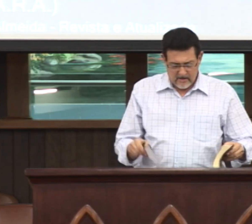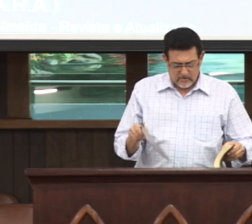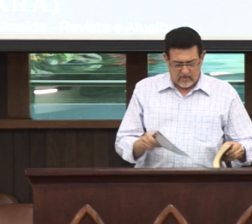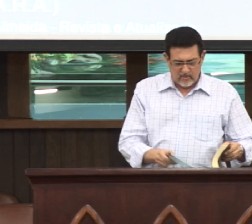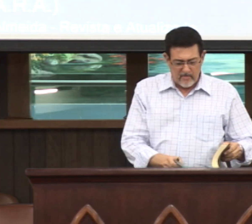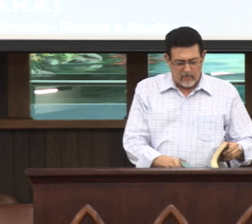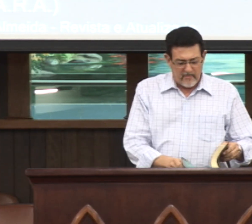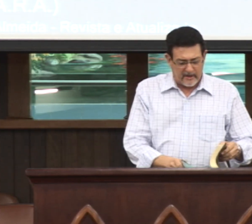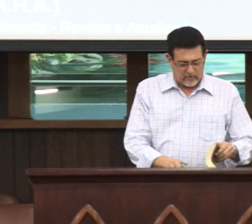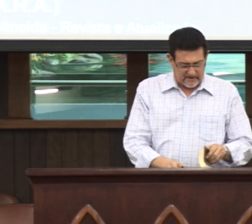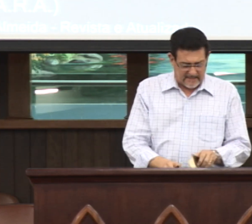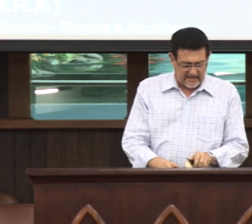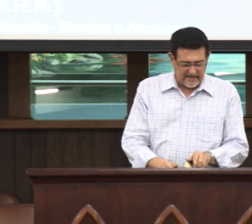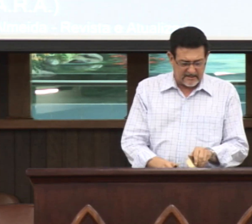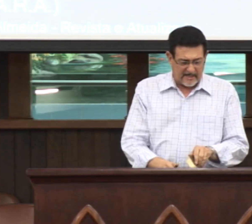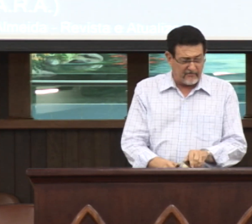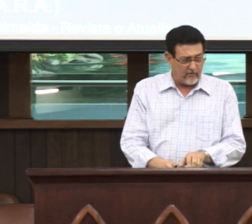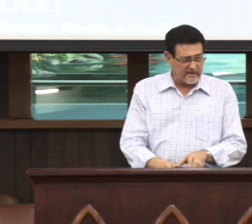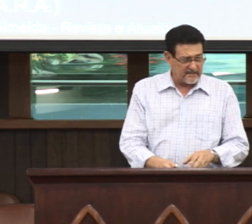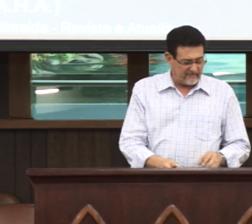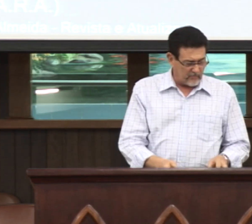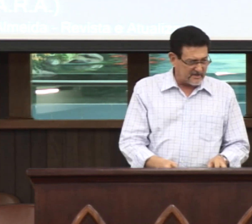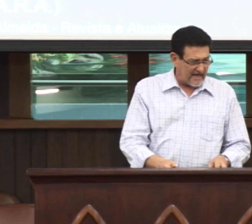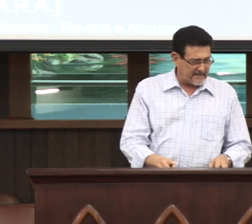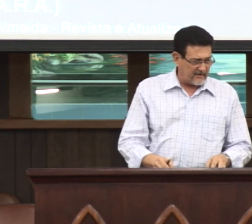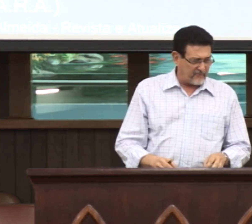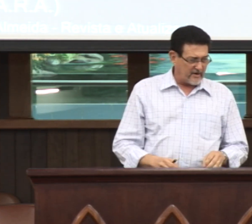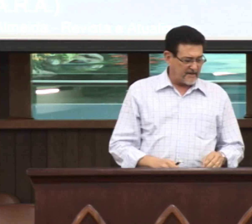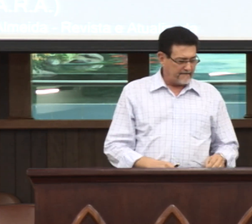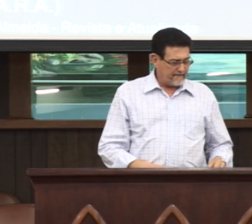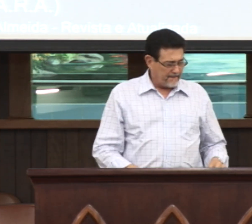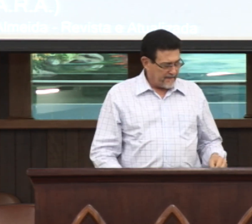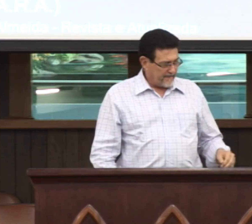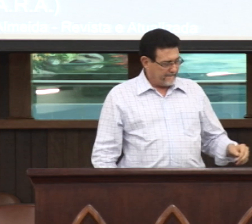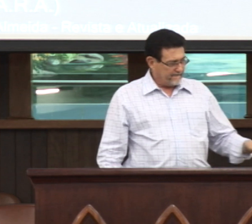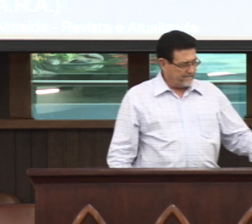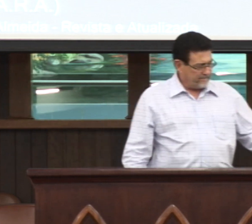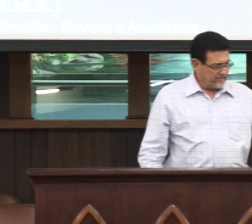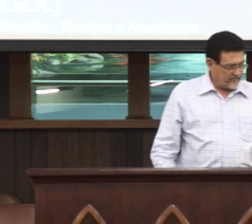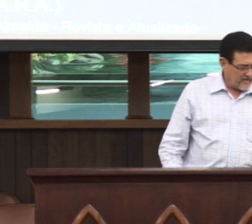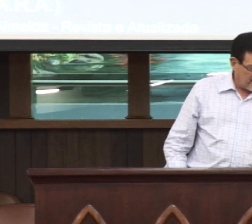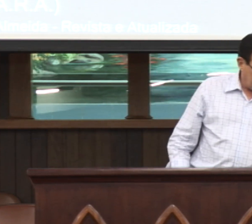sobre o meu medo de atender telefone de usar telefone